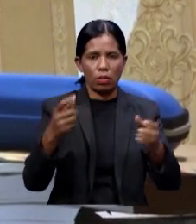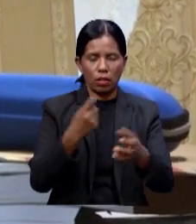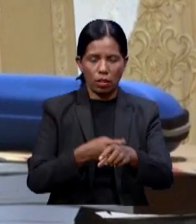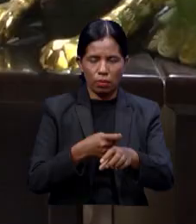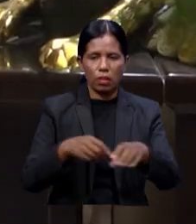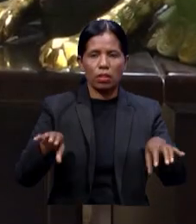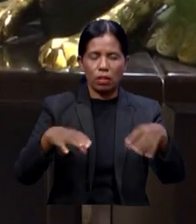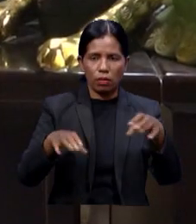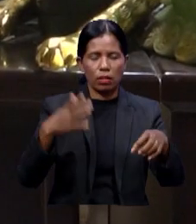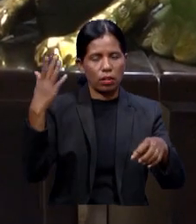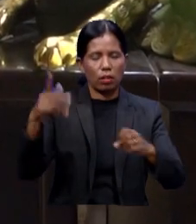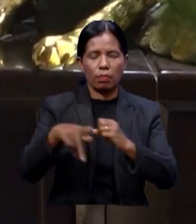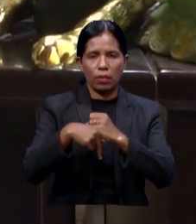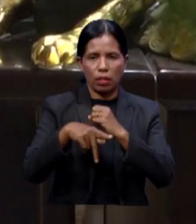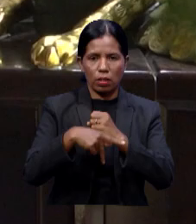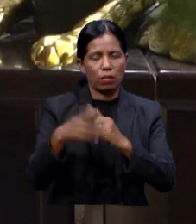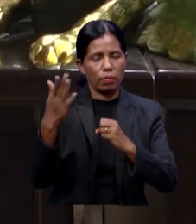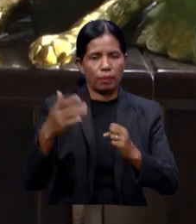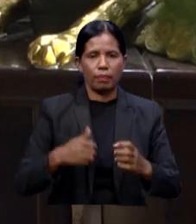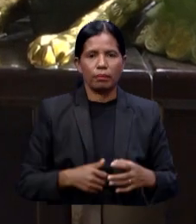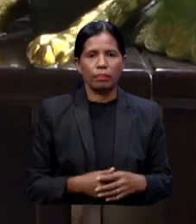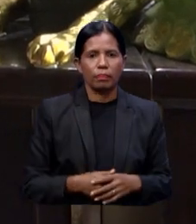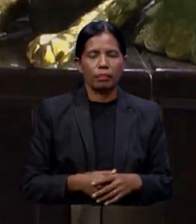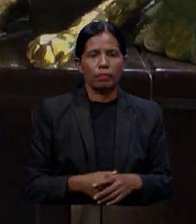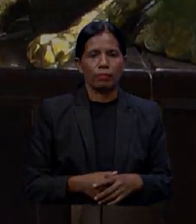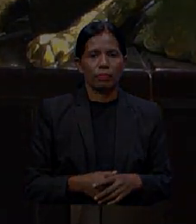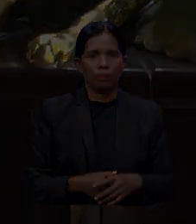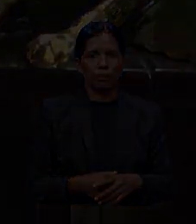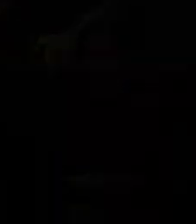de serviço e a partido inelaram. Agostinho da Costa, Celina Lopes, GMN.